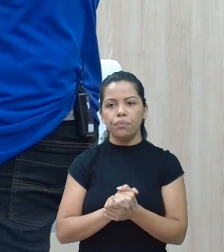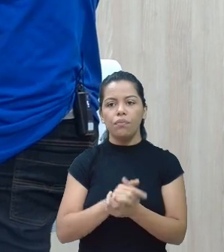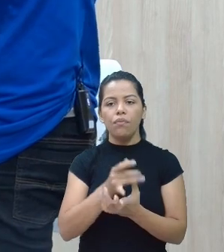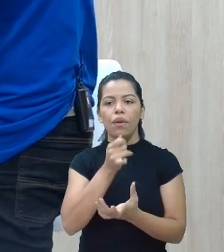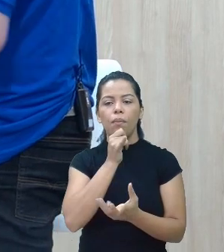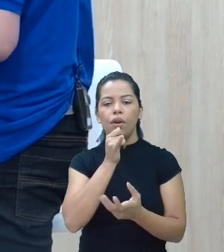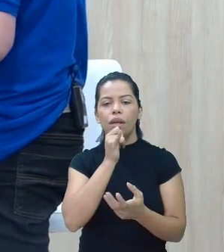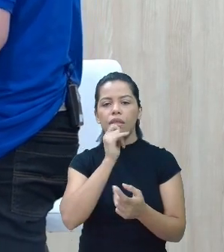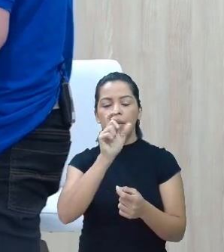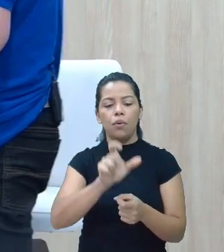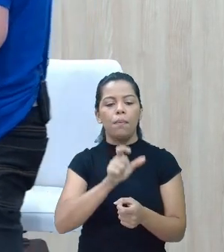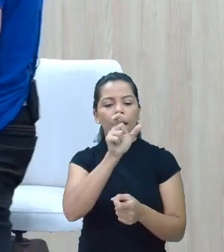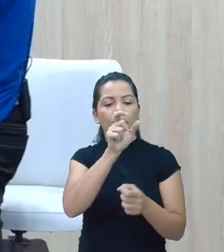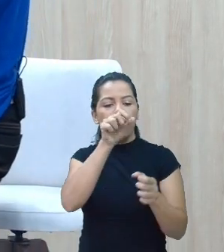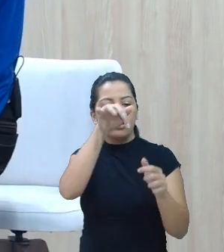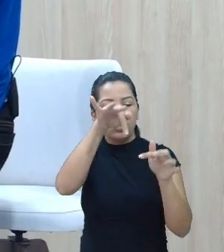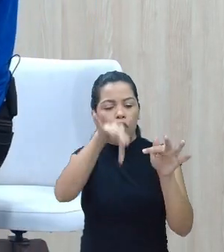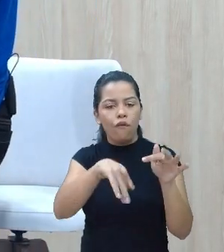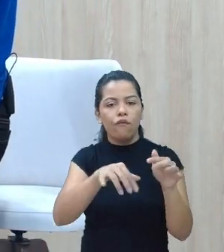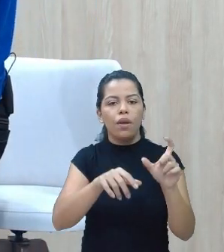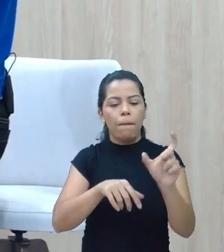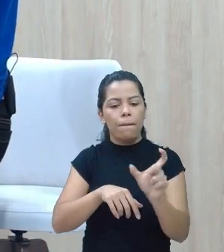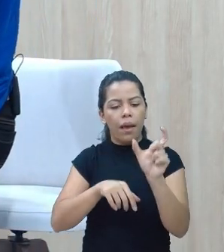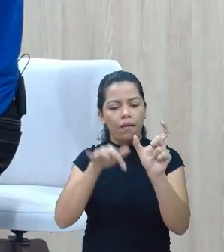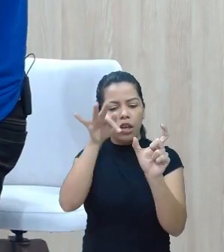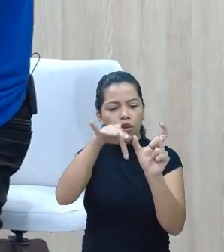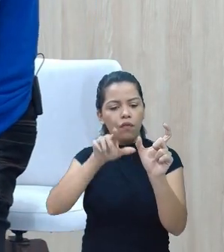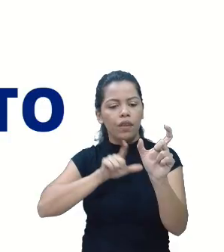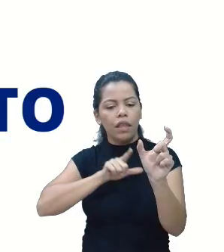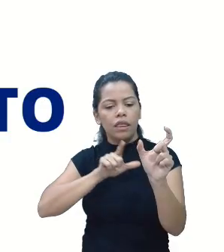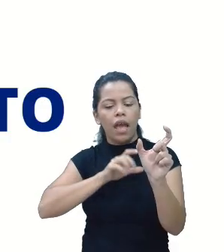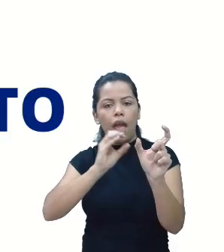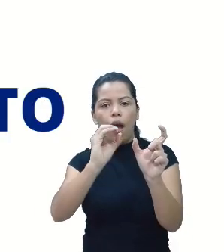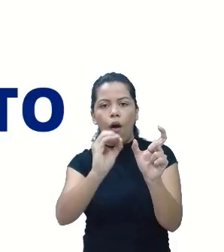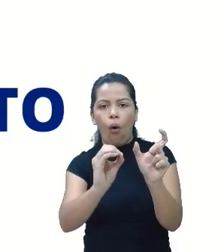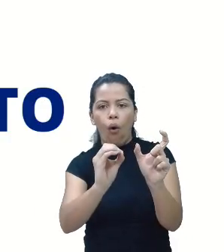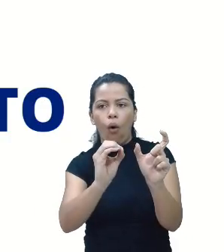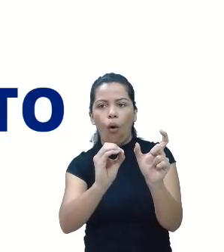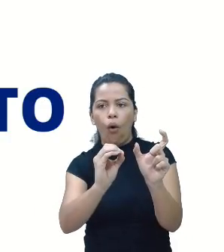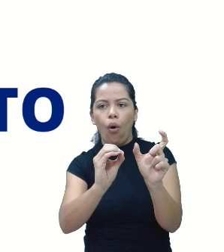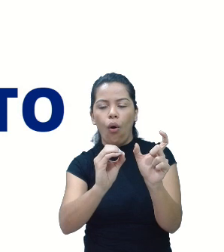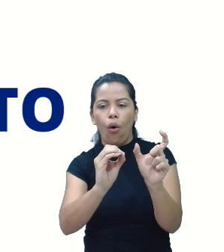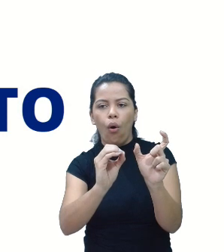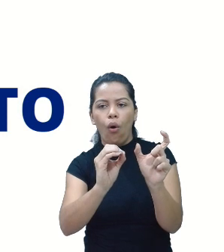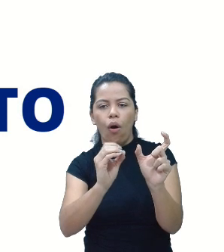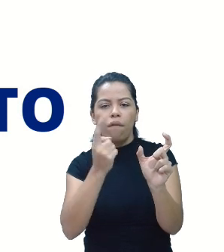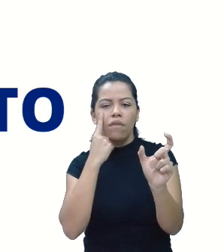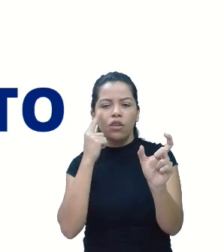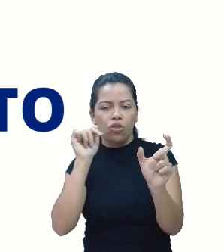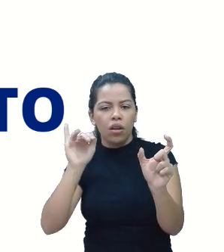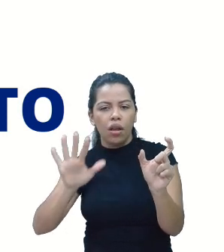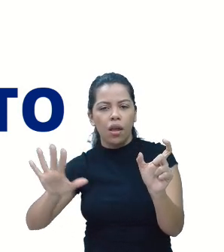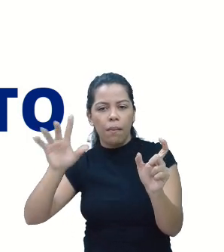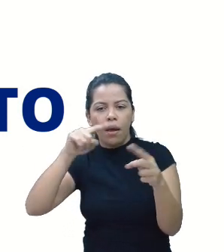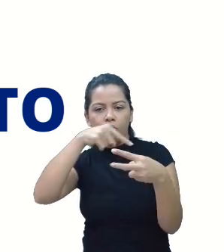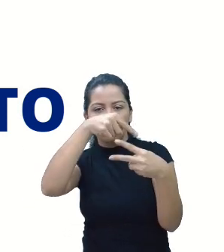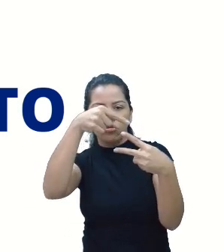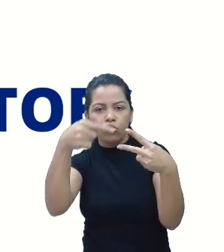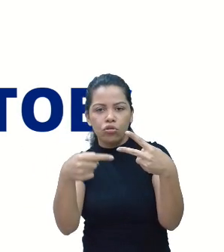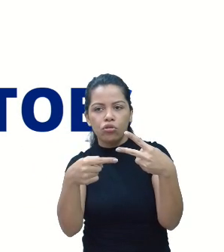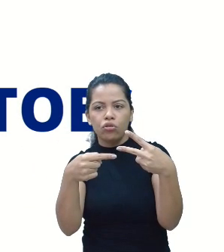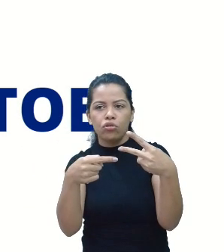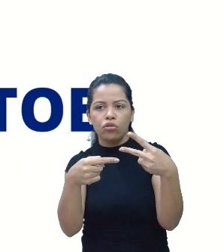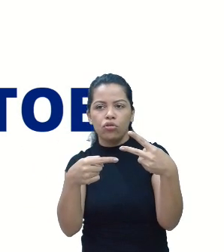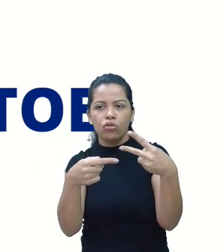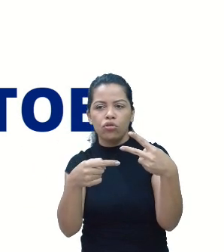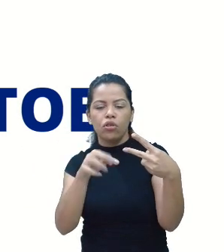com mais 2 vogais. Exemplo. Radio, rádio e tomato, tá bom? Que é tomate, como a imagem